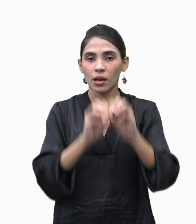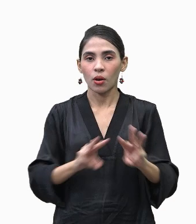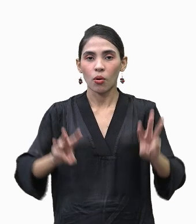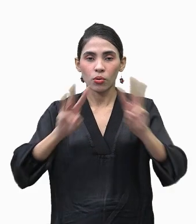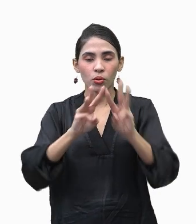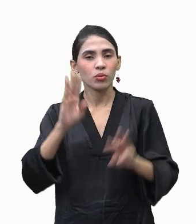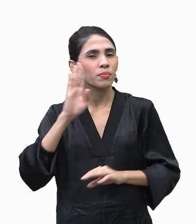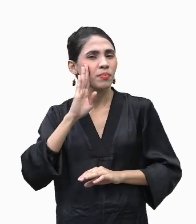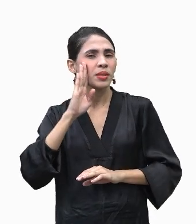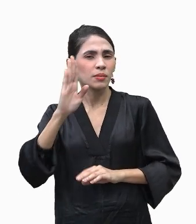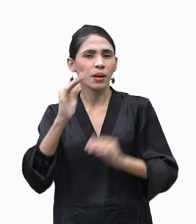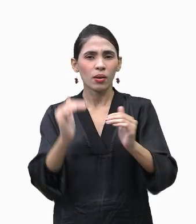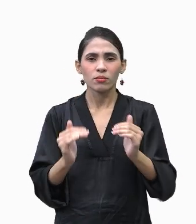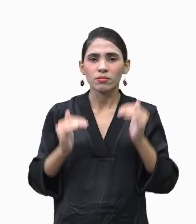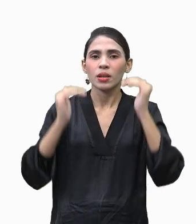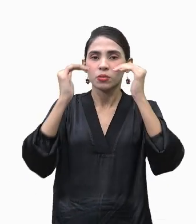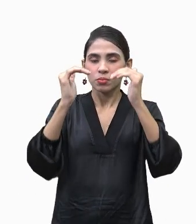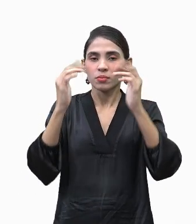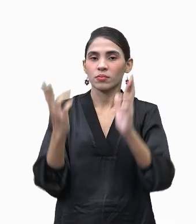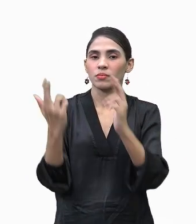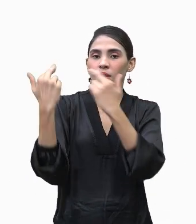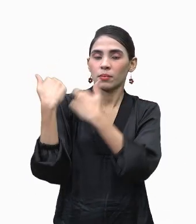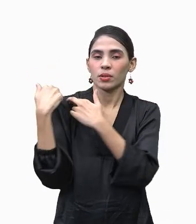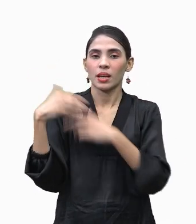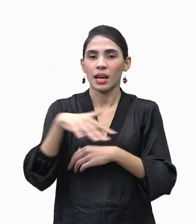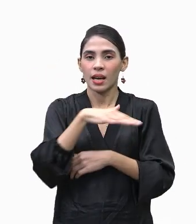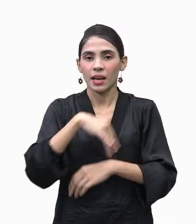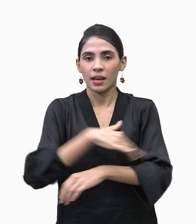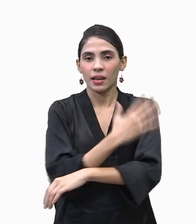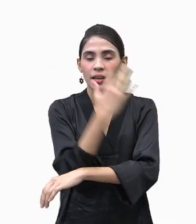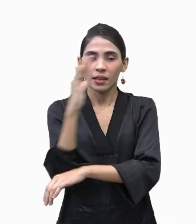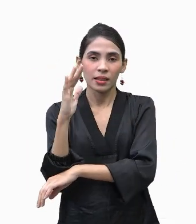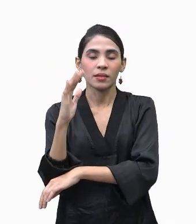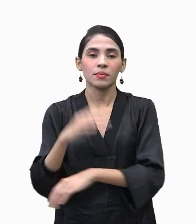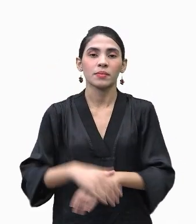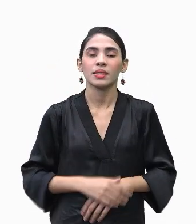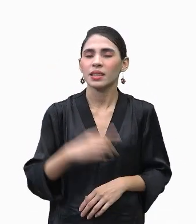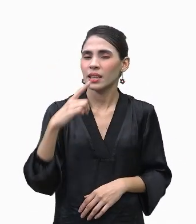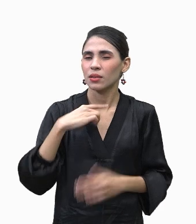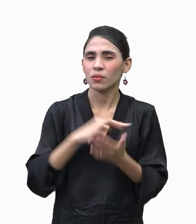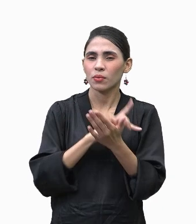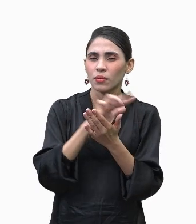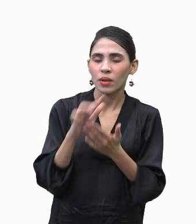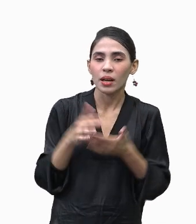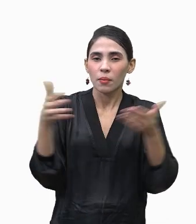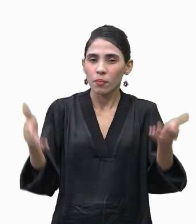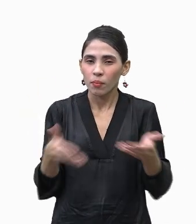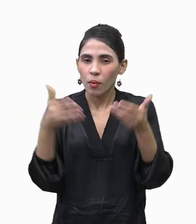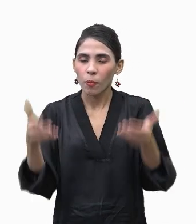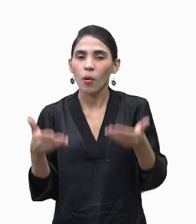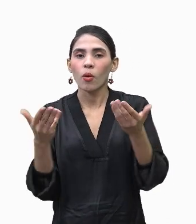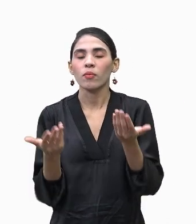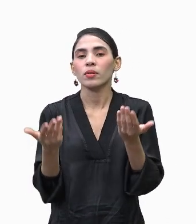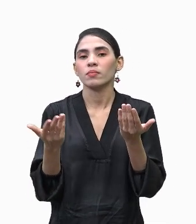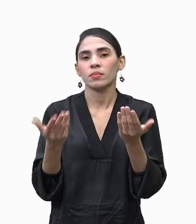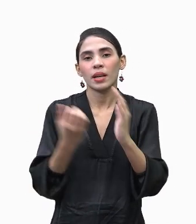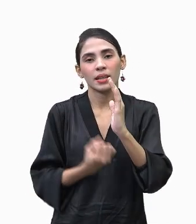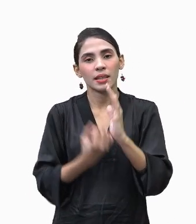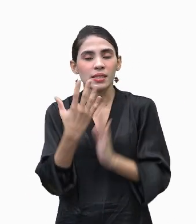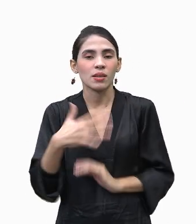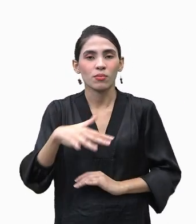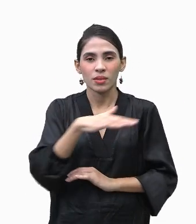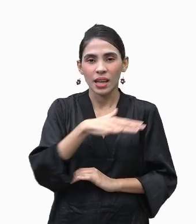autoridade ambiental global que determina a agenda internacional, promove a implementação coerente da dimensão